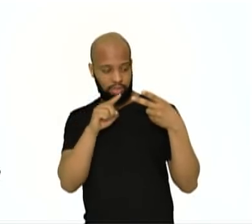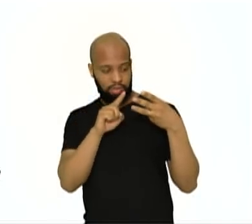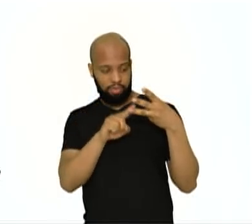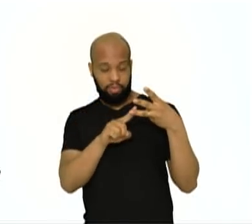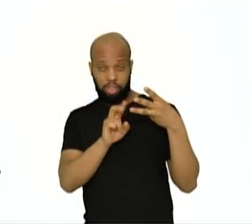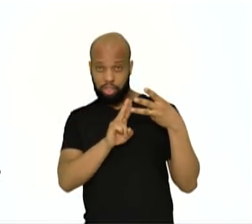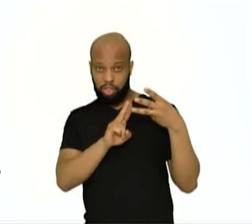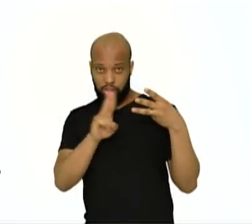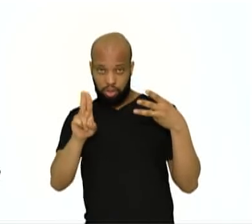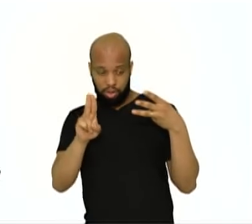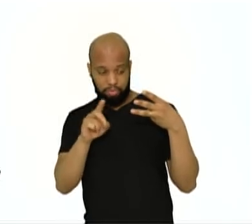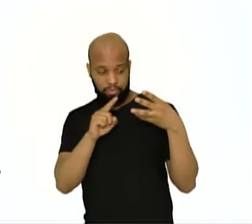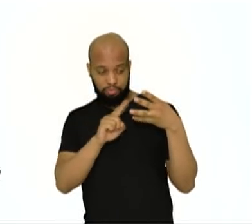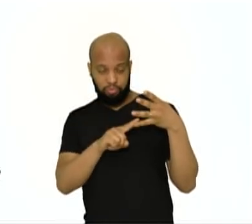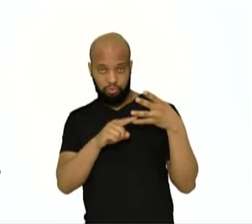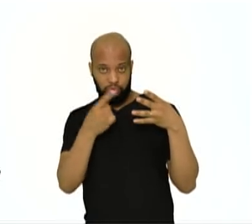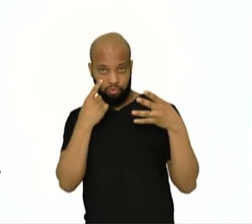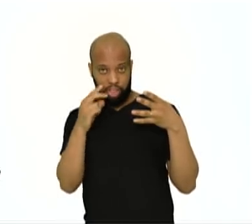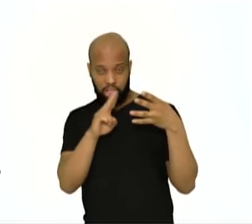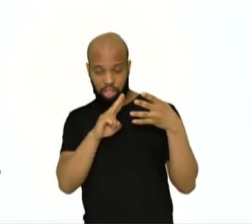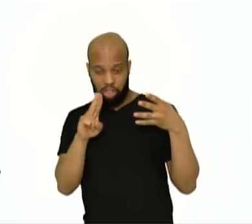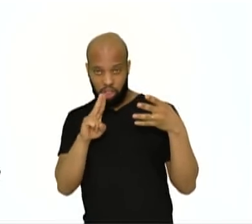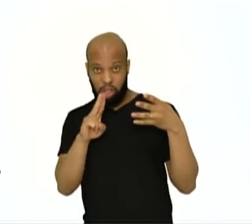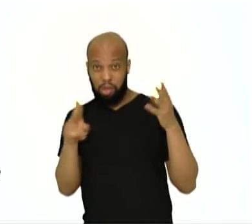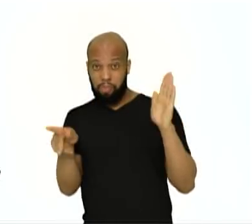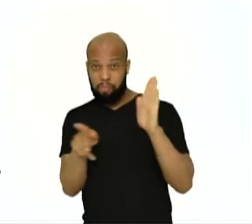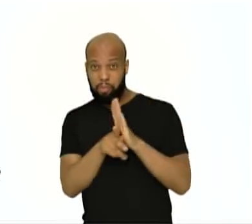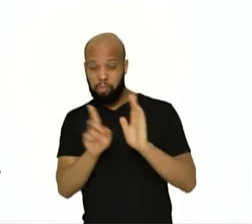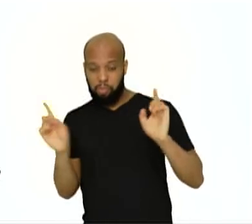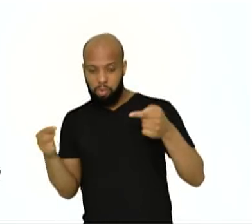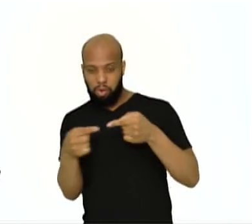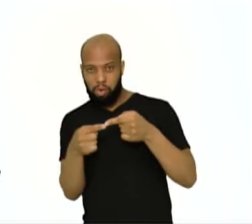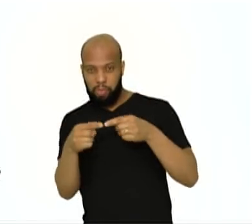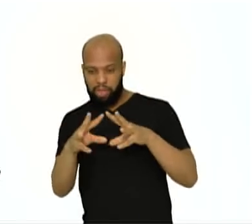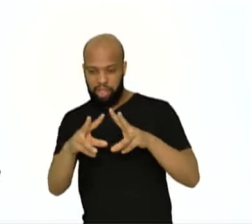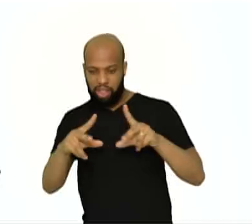Letra C, Enteróbios vermiculares? Ou a letra